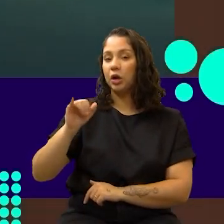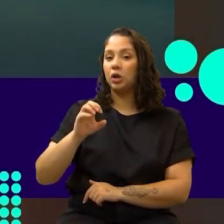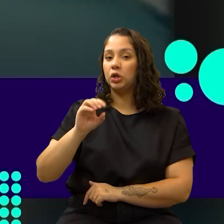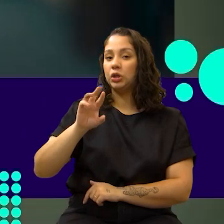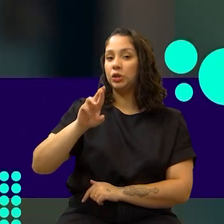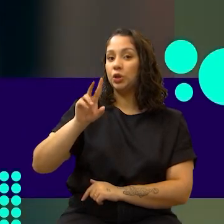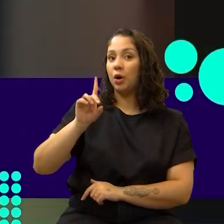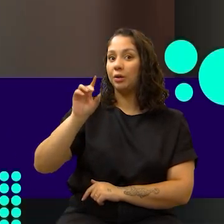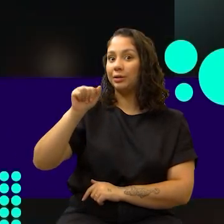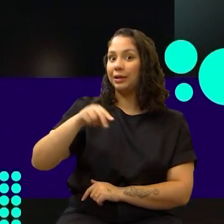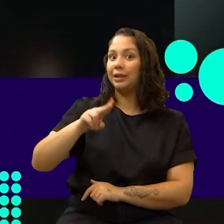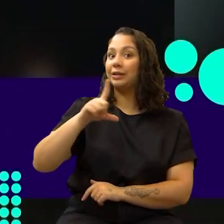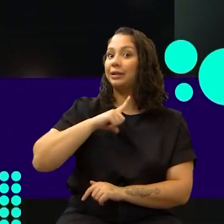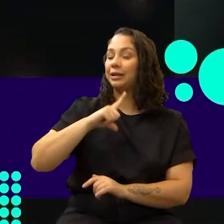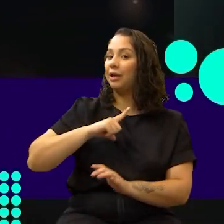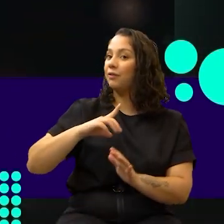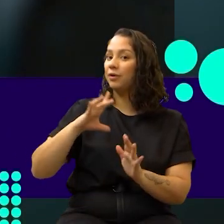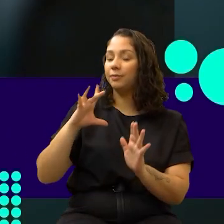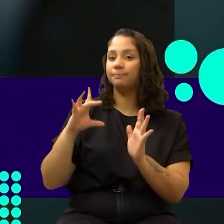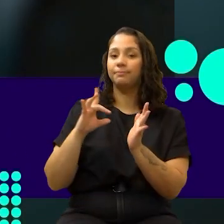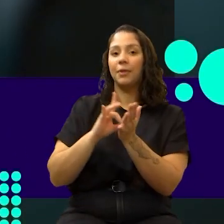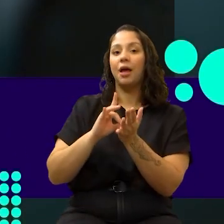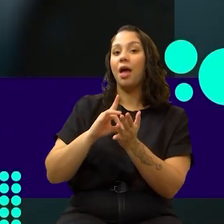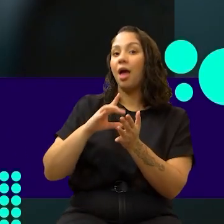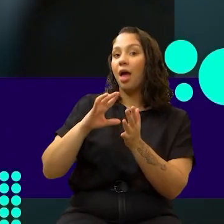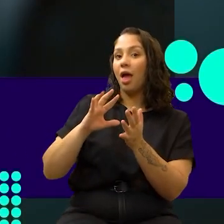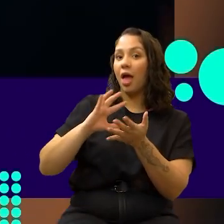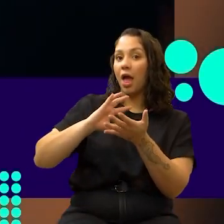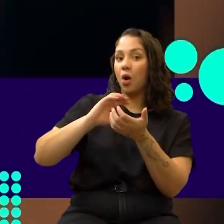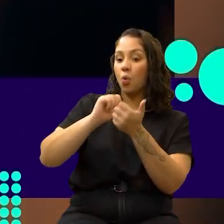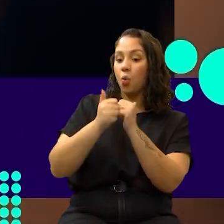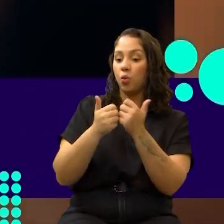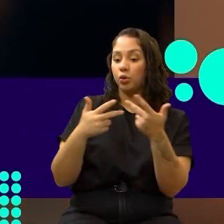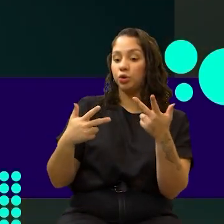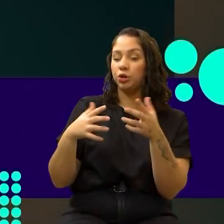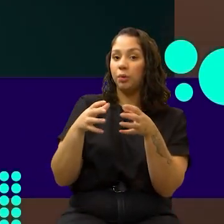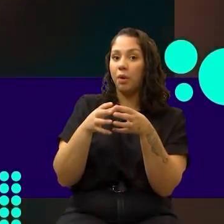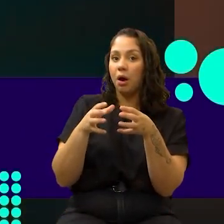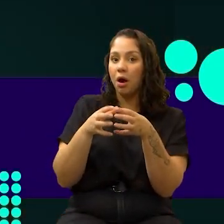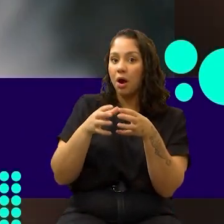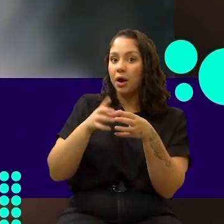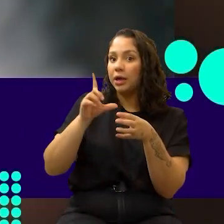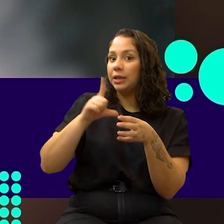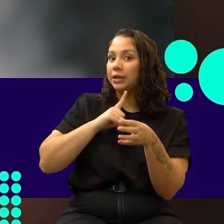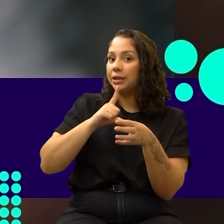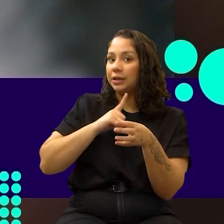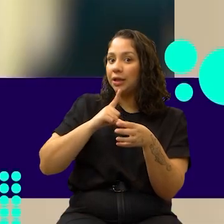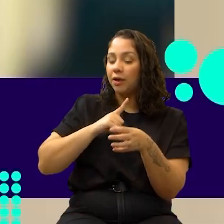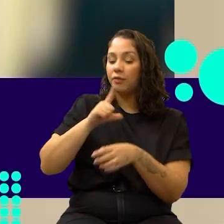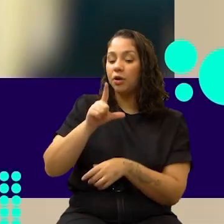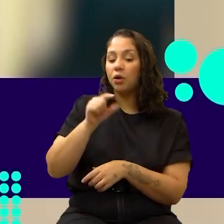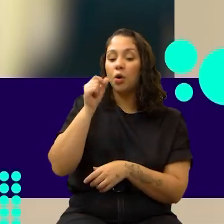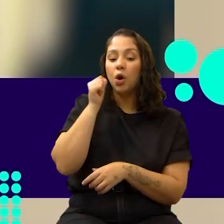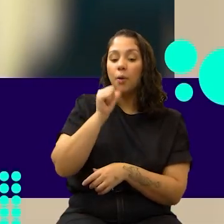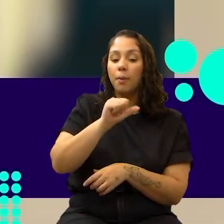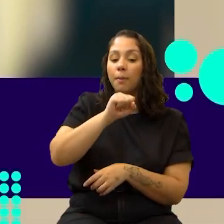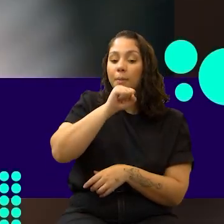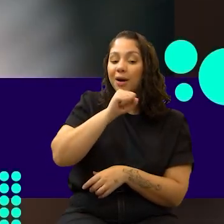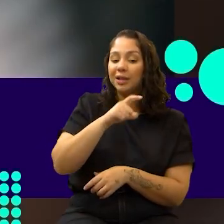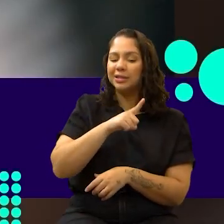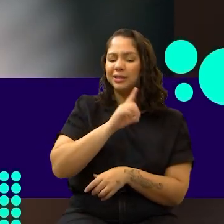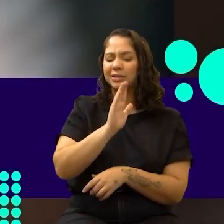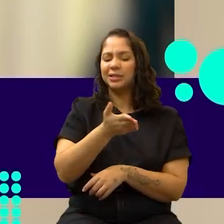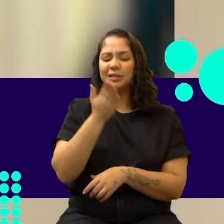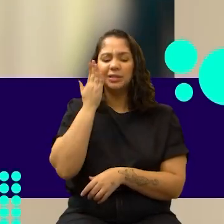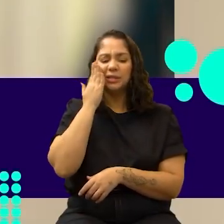comovente segue a aposta que definiu a carreira de um time não convencional com tudo em jogo. A visão intransigente